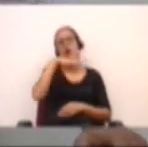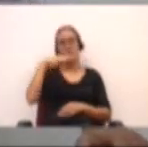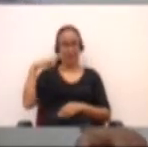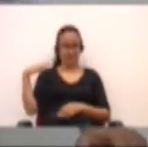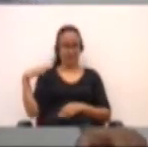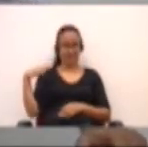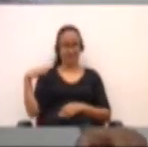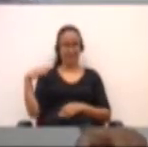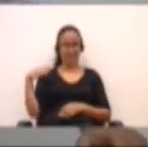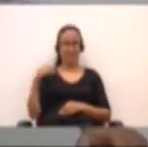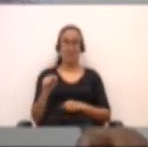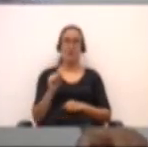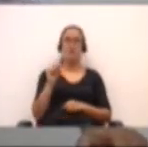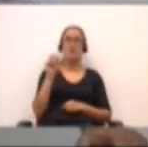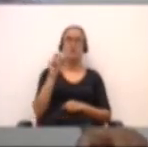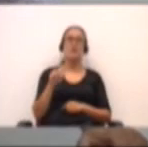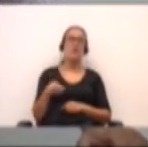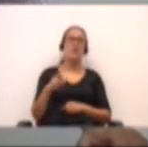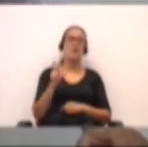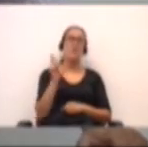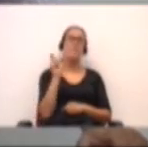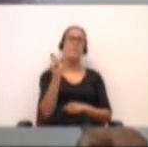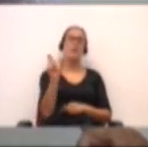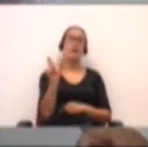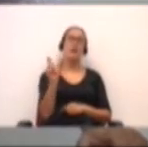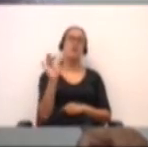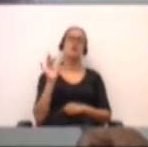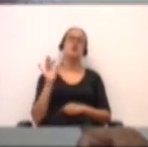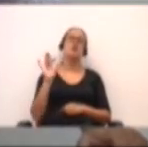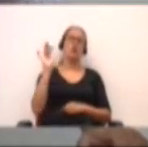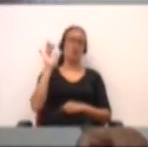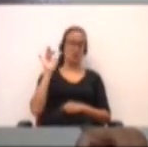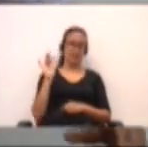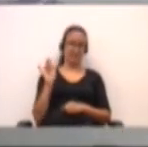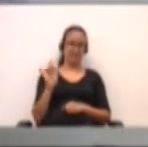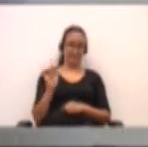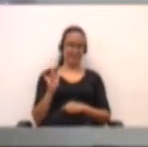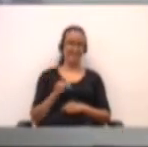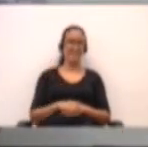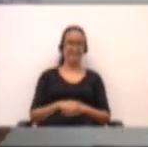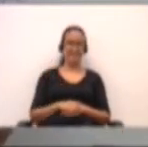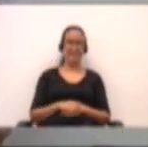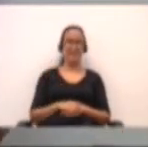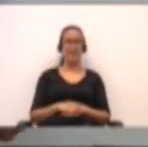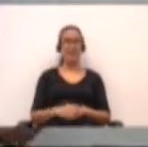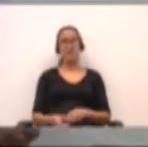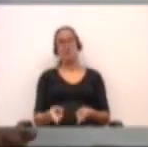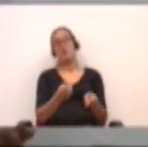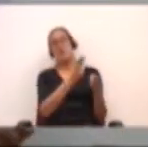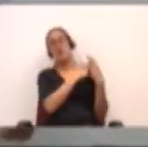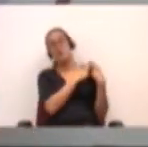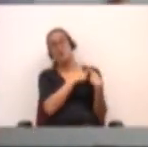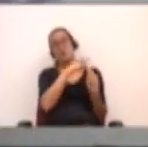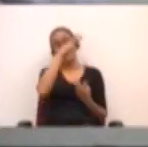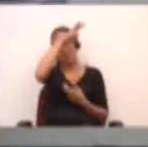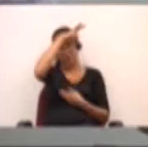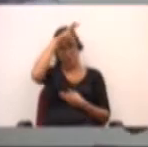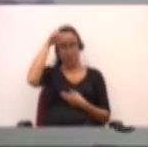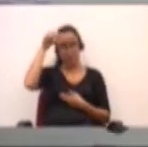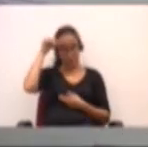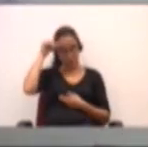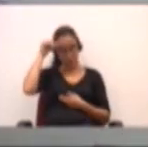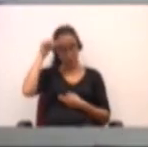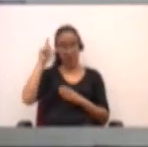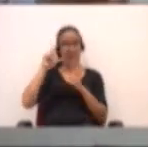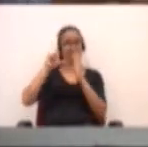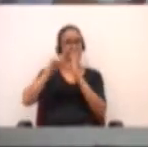usou o termo tocar, para se dizer sobre a responsabilidade da prefeitura, após